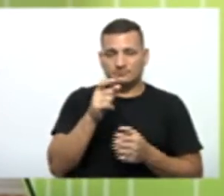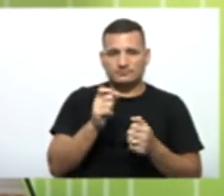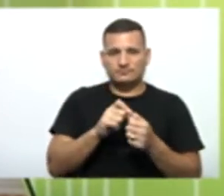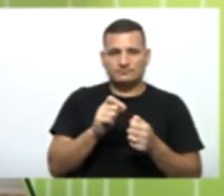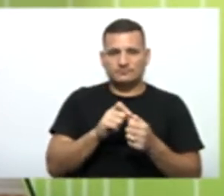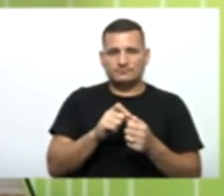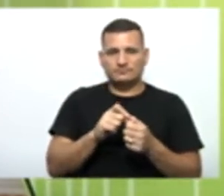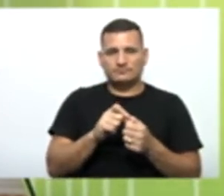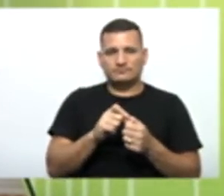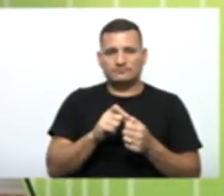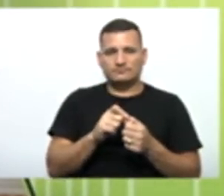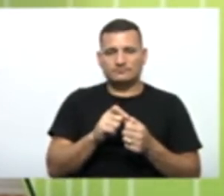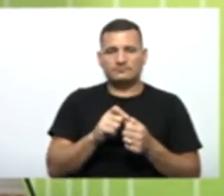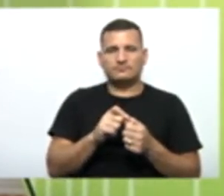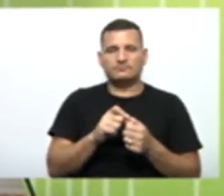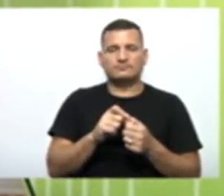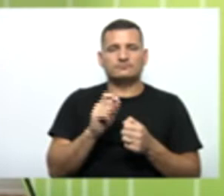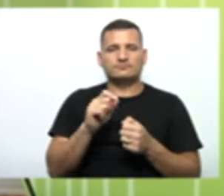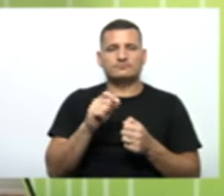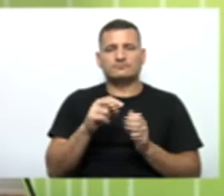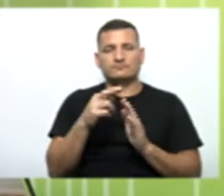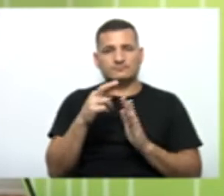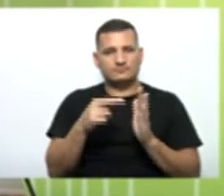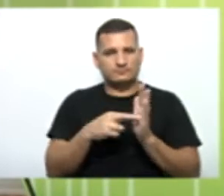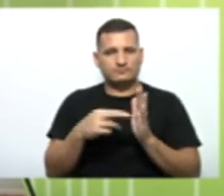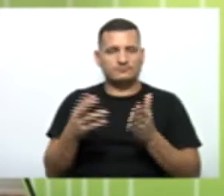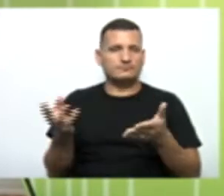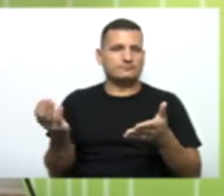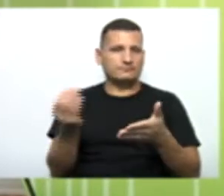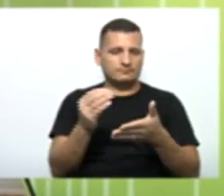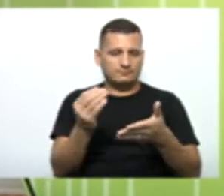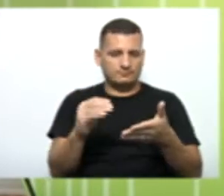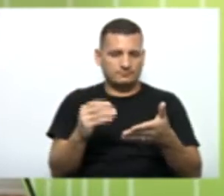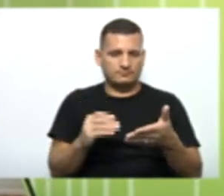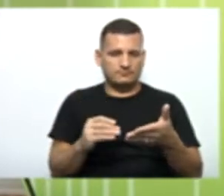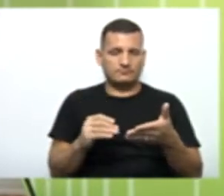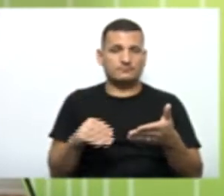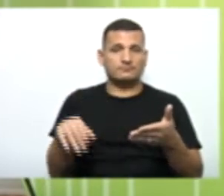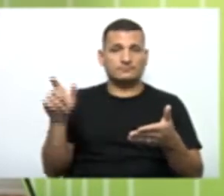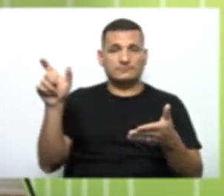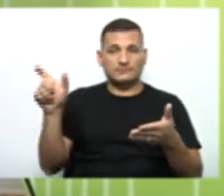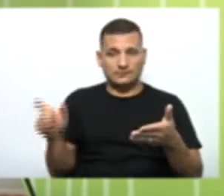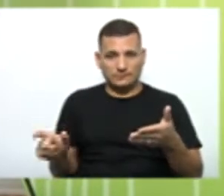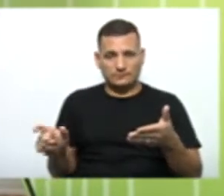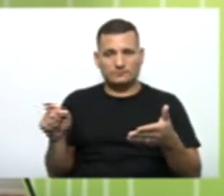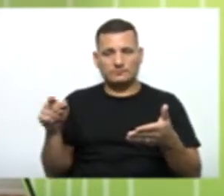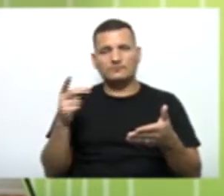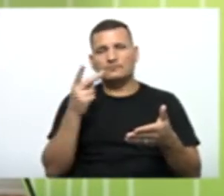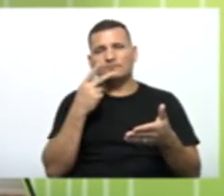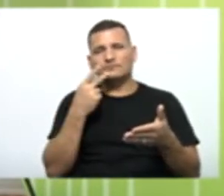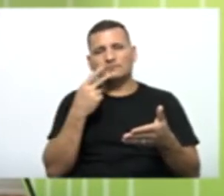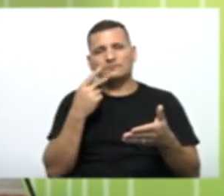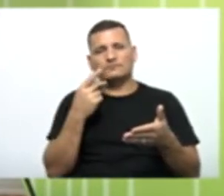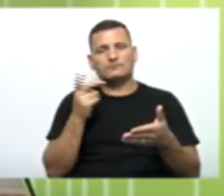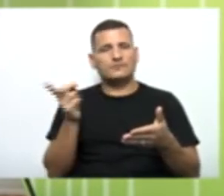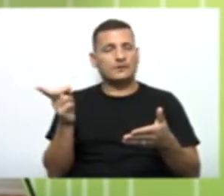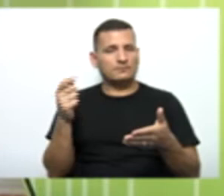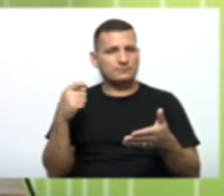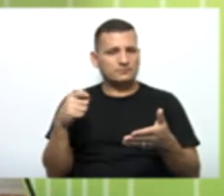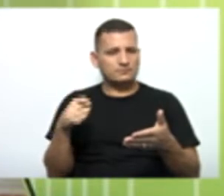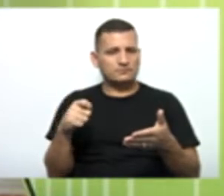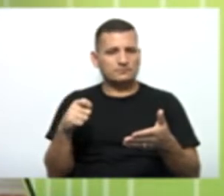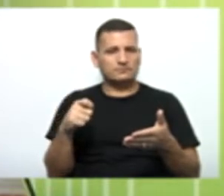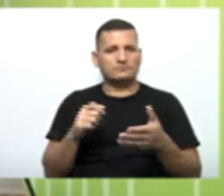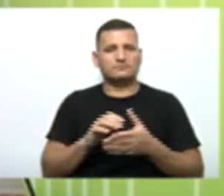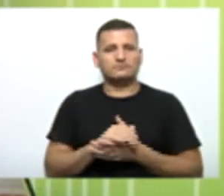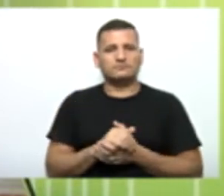de requisito e o seu cliente identificou que você precisa, que ele vai precisar